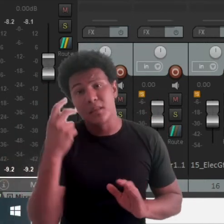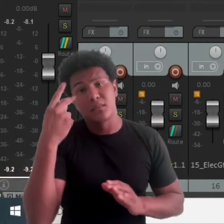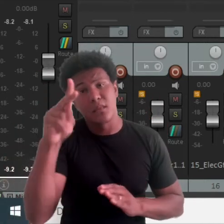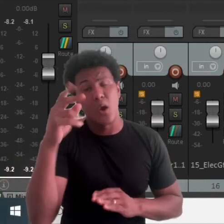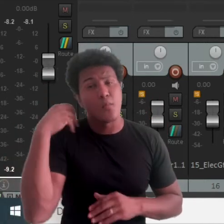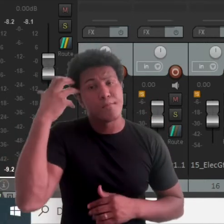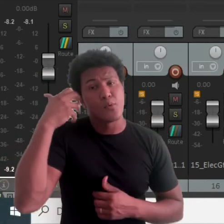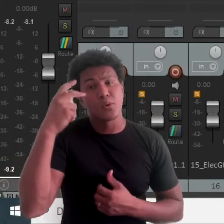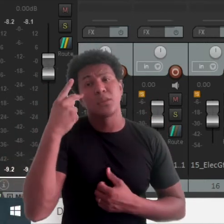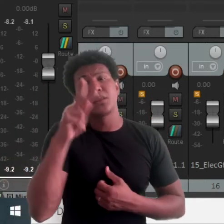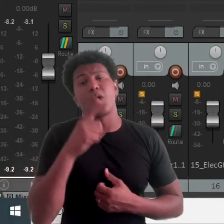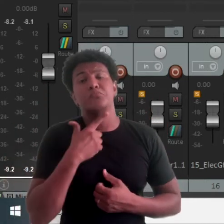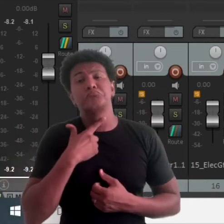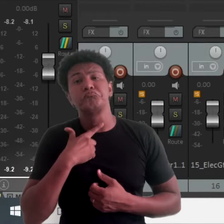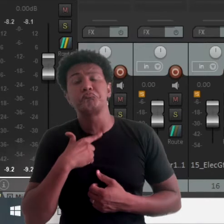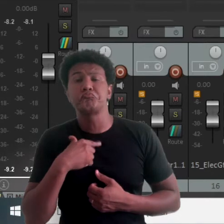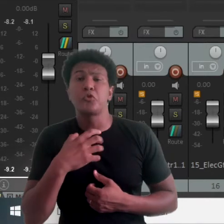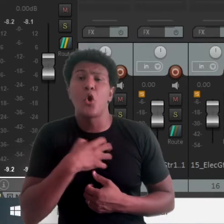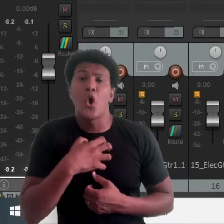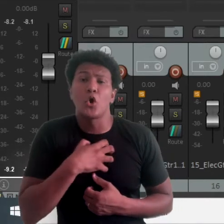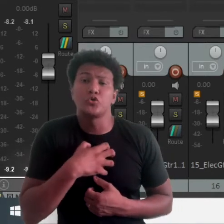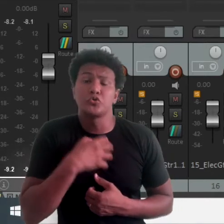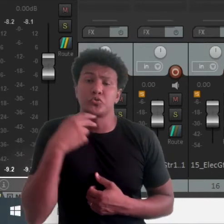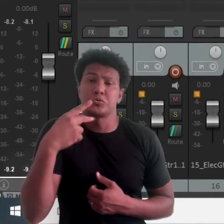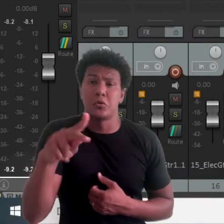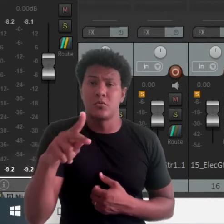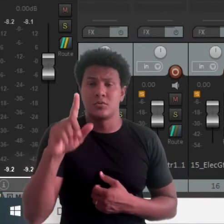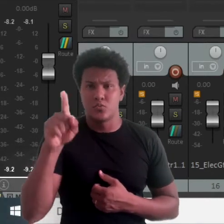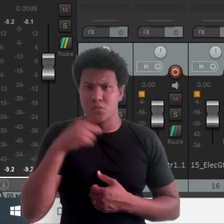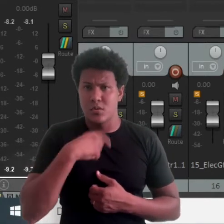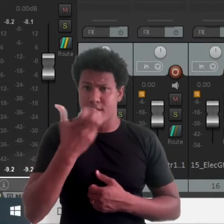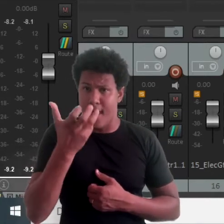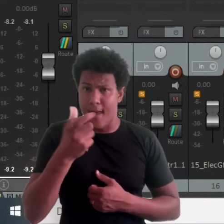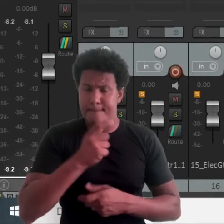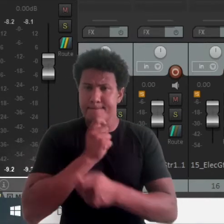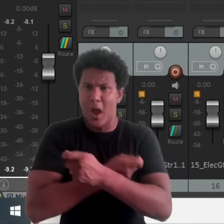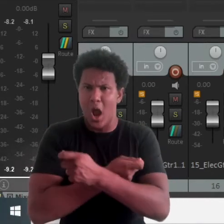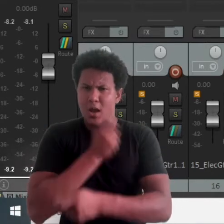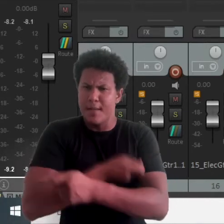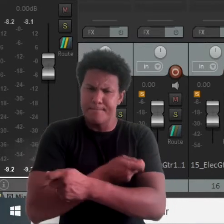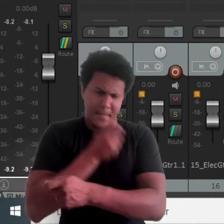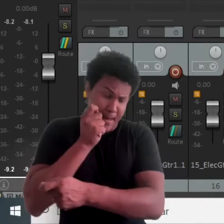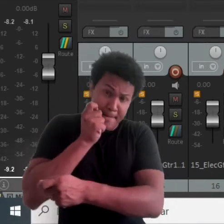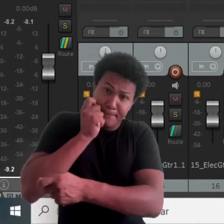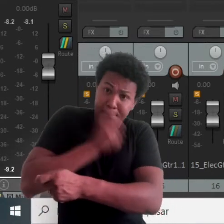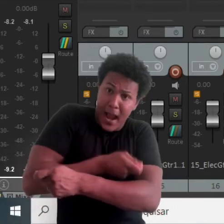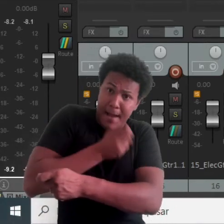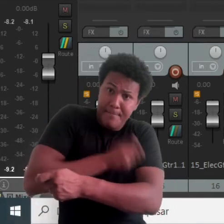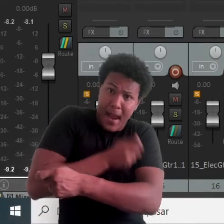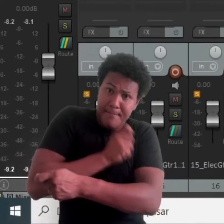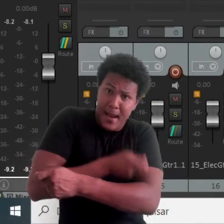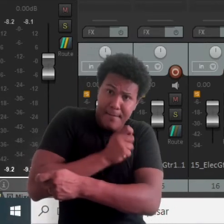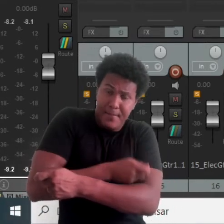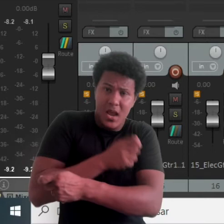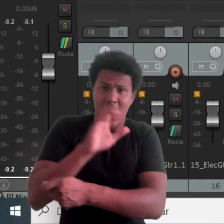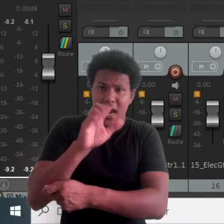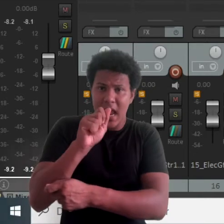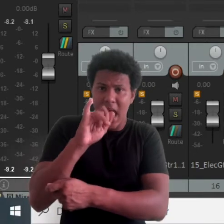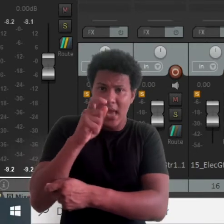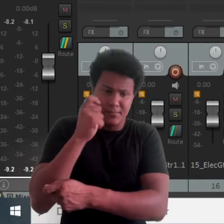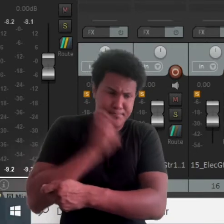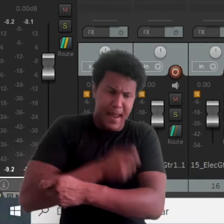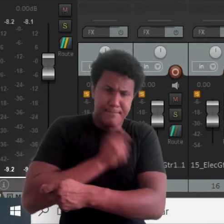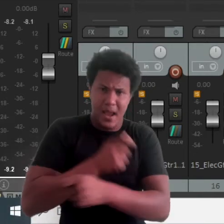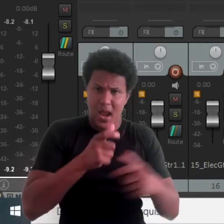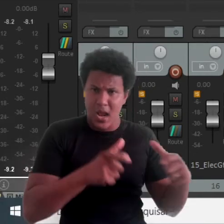depender do teu gosto, né? Se tu quer uma caixa mais presente ou se tu quer uma caixa um pouco mais aveludada, uma caixa um pouco